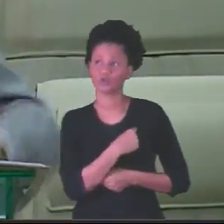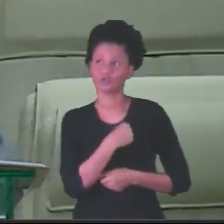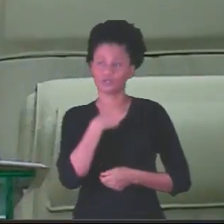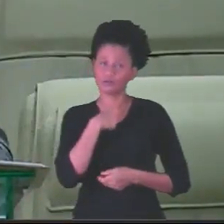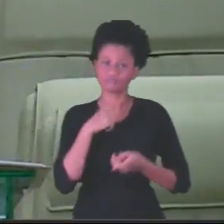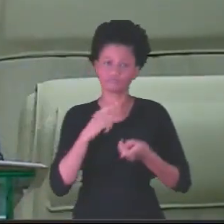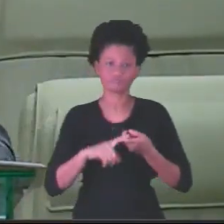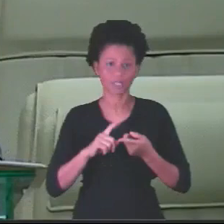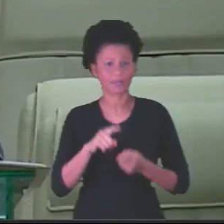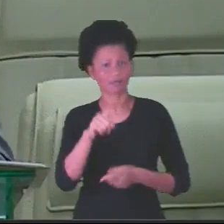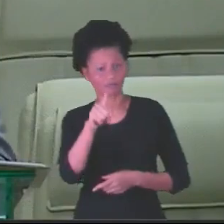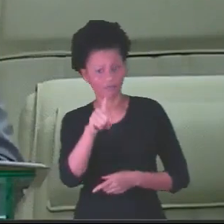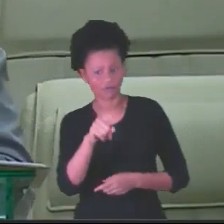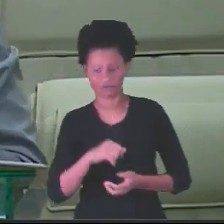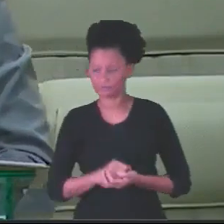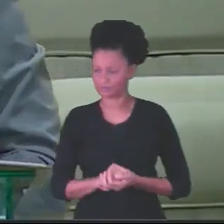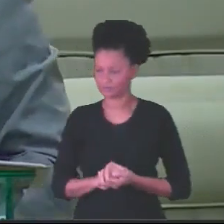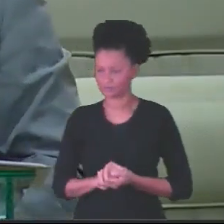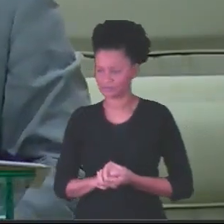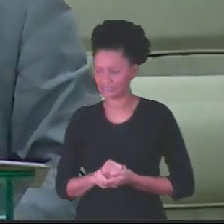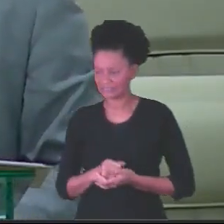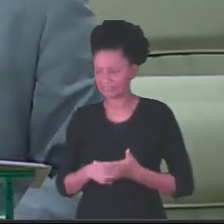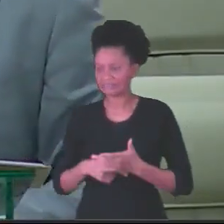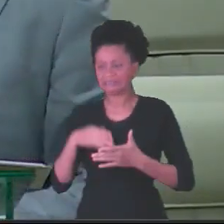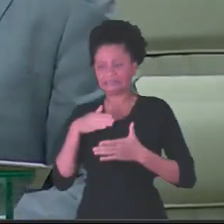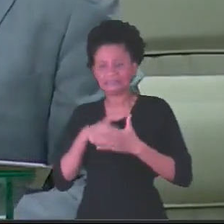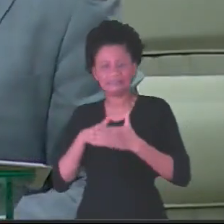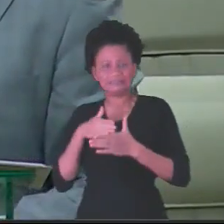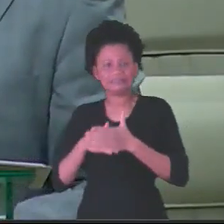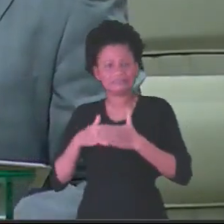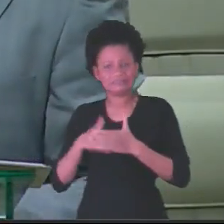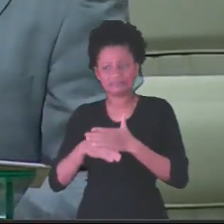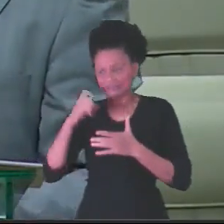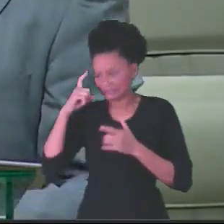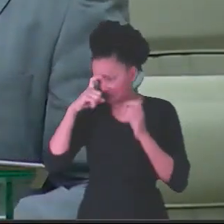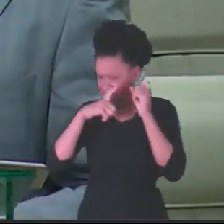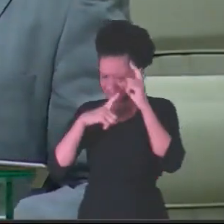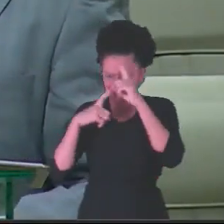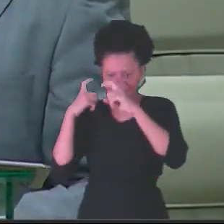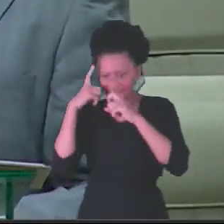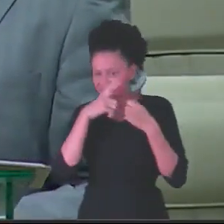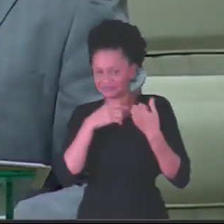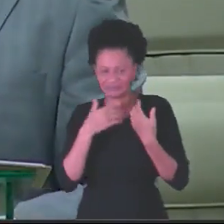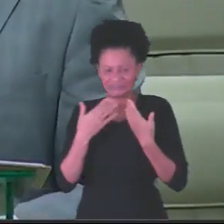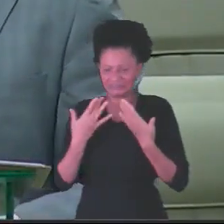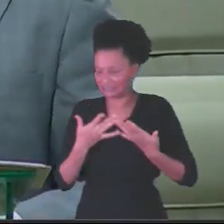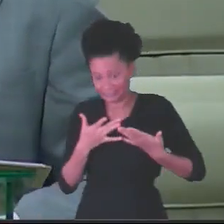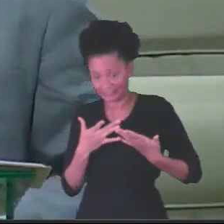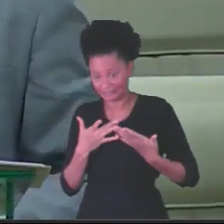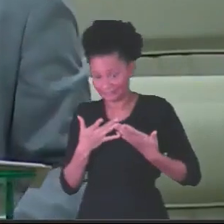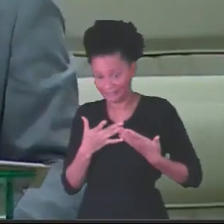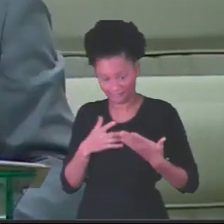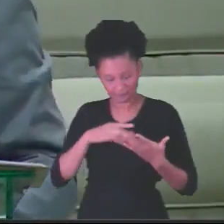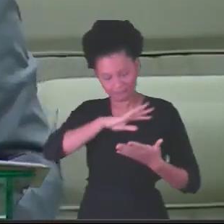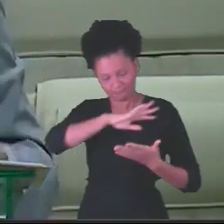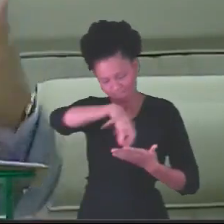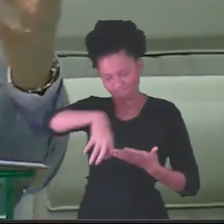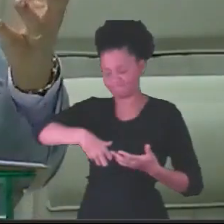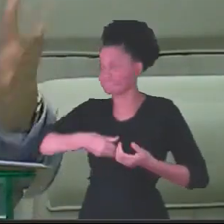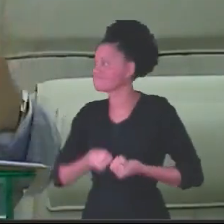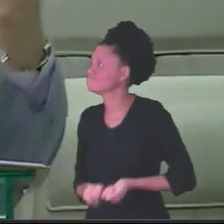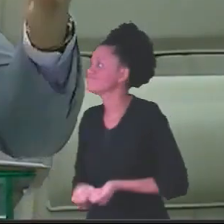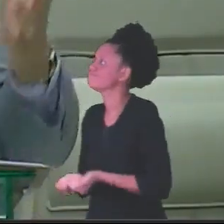dificuldades em oração a deus e quando nós apresentamos a deusa nossa suplicas em